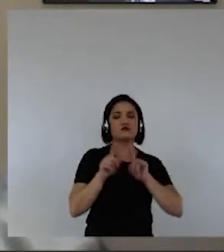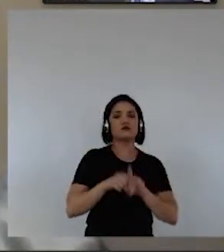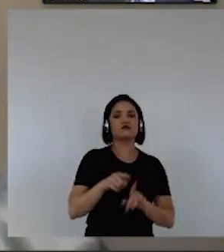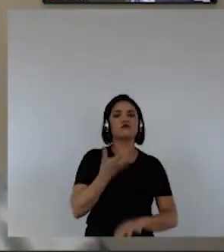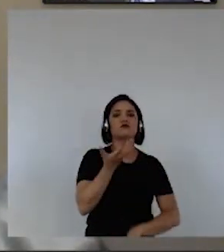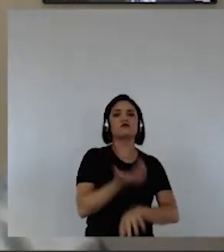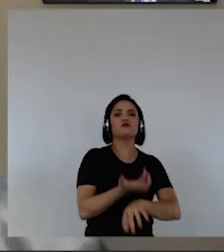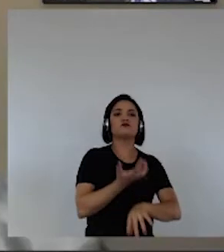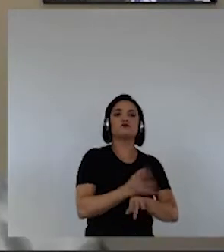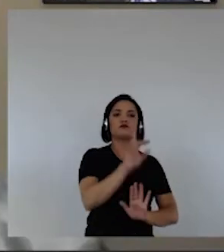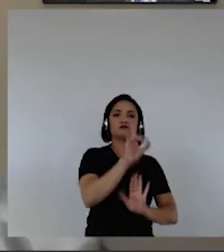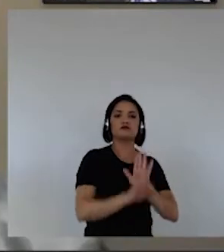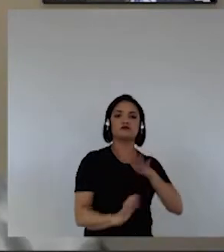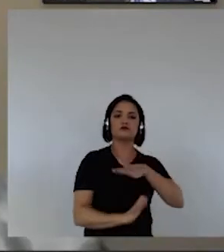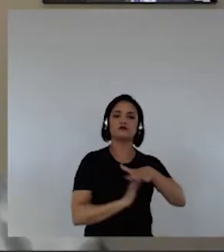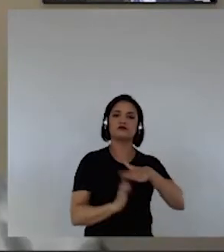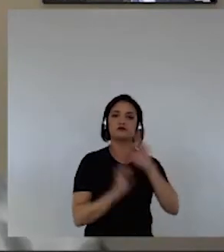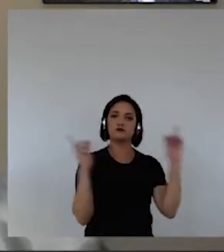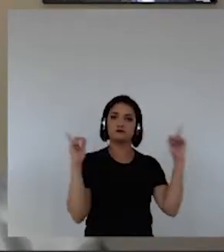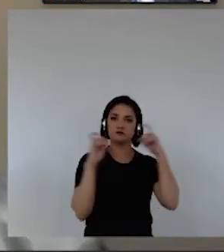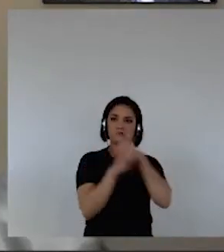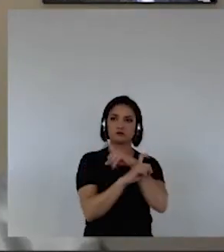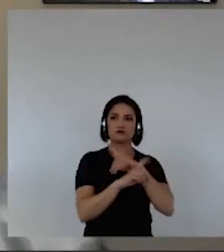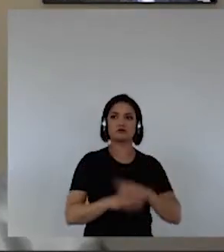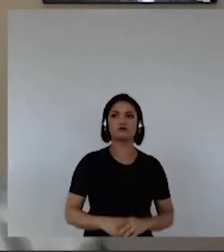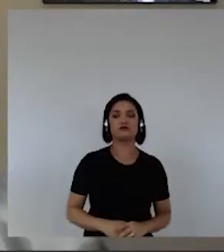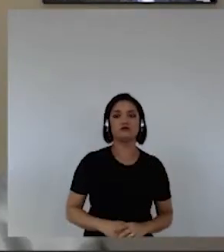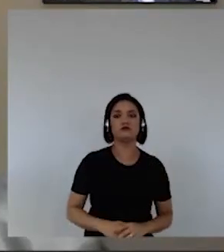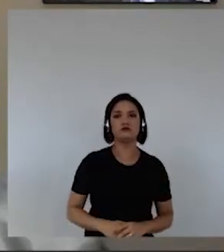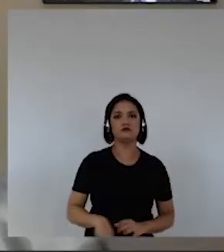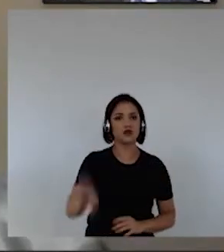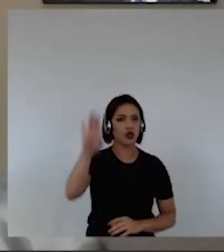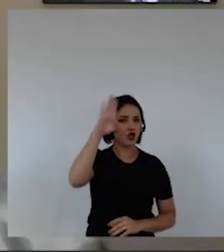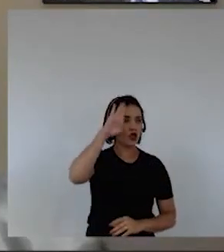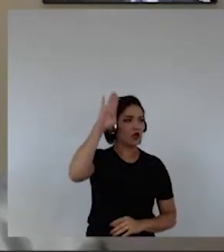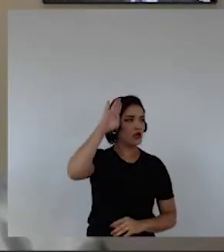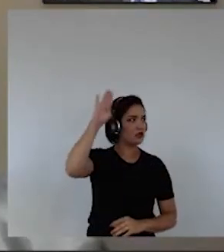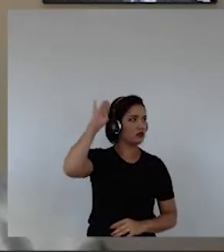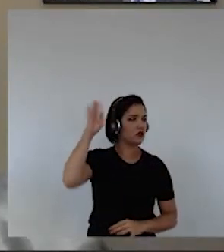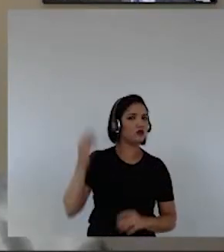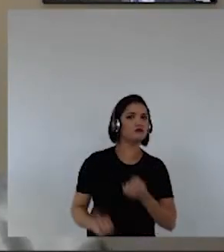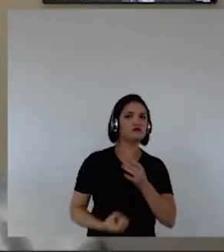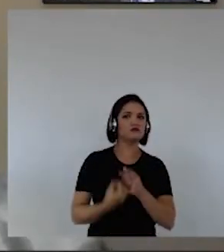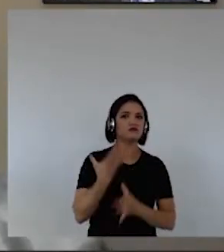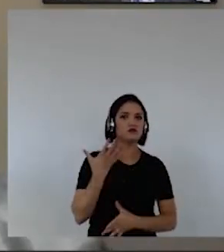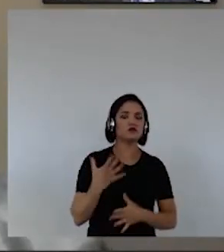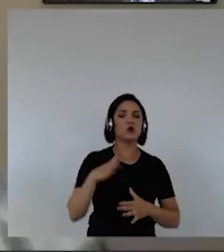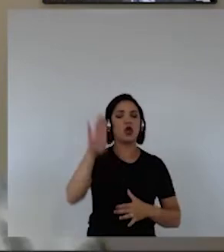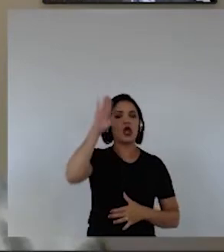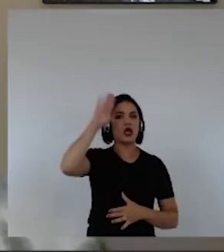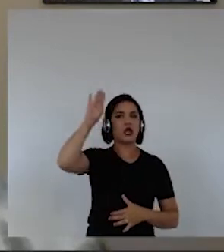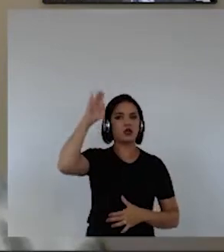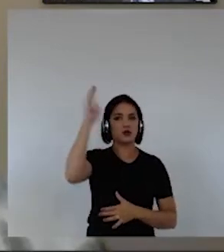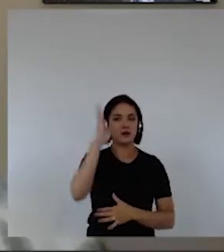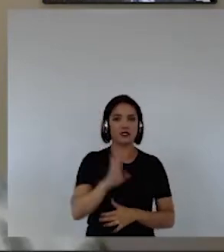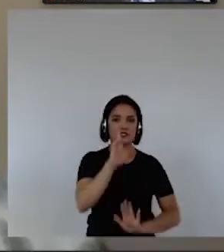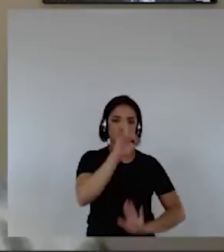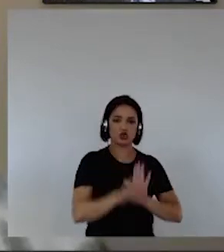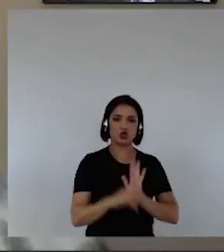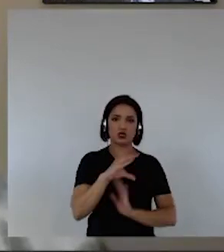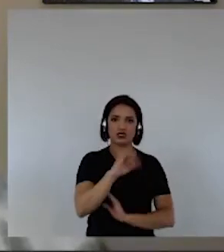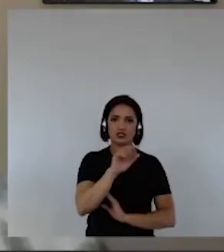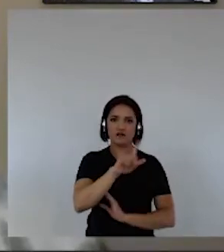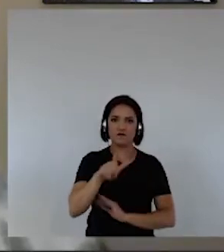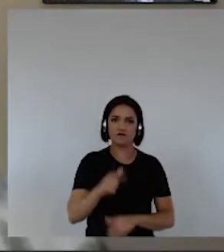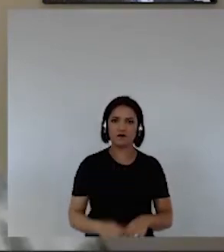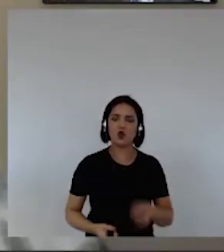de Direito das Empresas em Dificuldades. Acadêmico fundador da Academia Brasileira de Direito Civil,